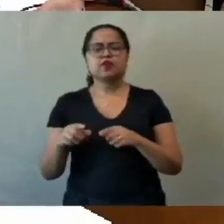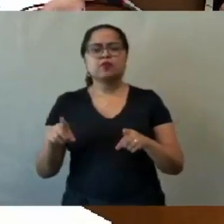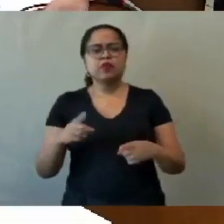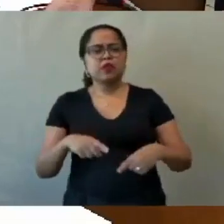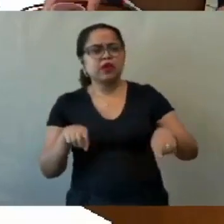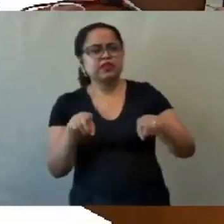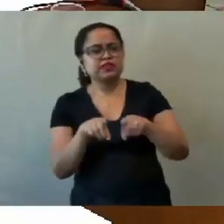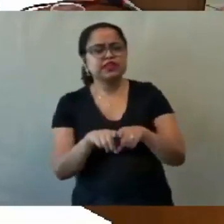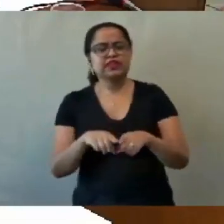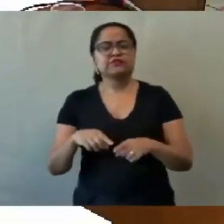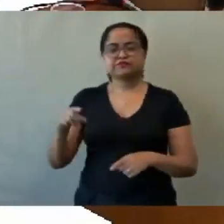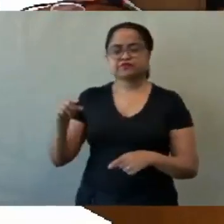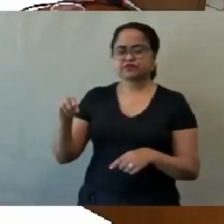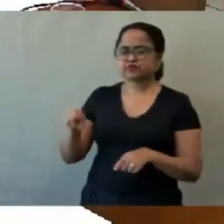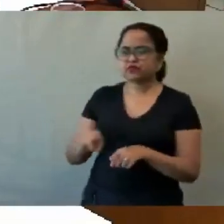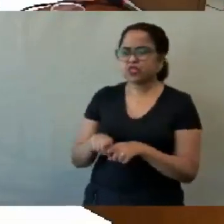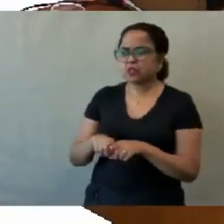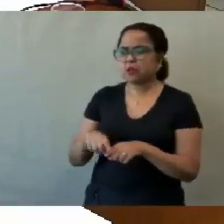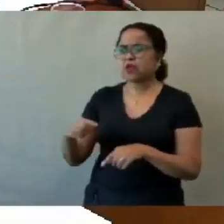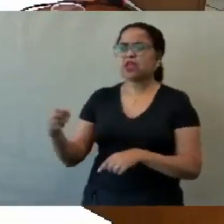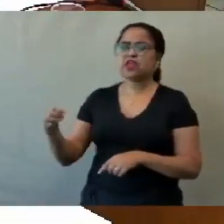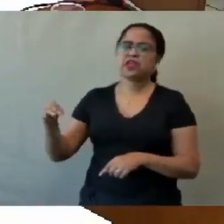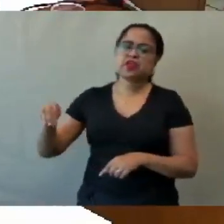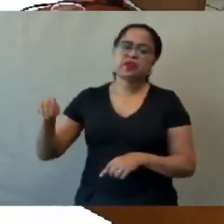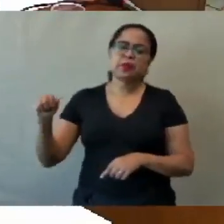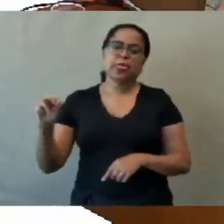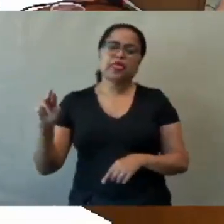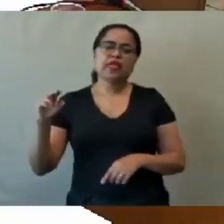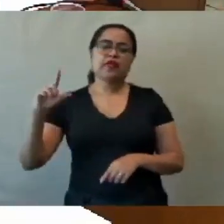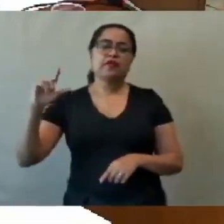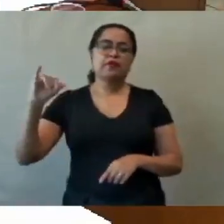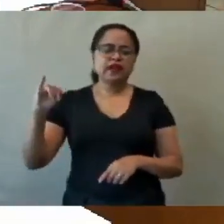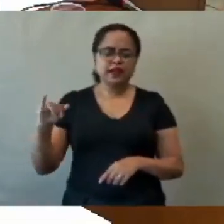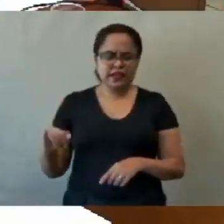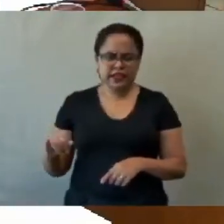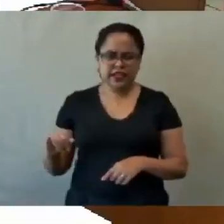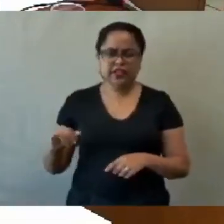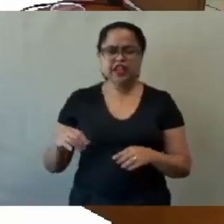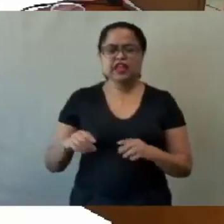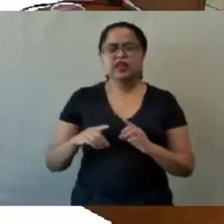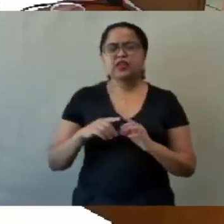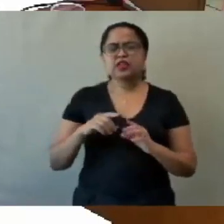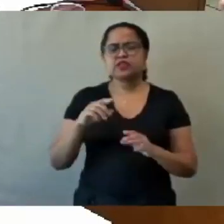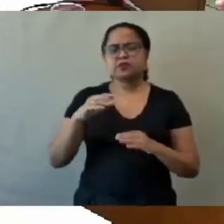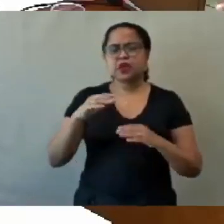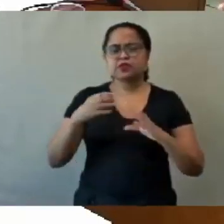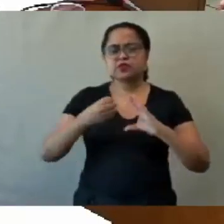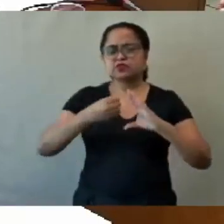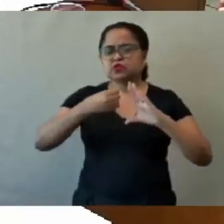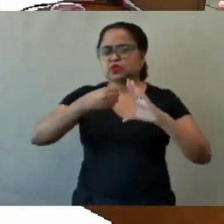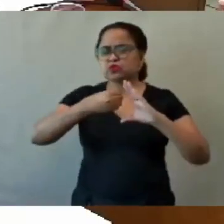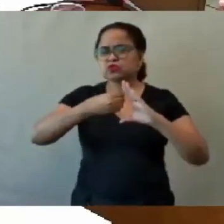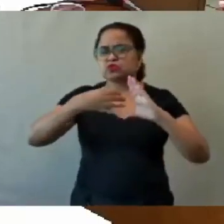debate da inclusão das pessoas com deficiência e doenças raras tão forte. Com certeza, o plano ele pensa exatamente também